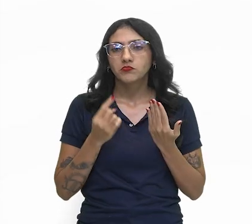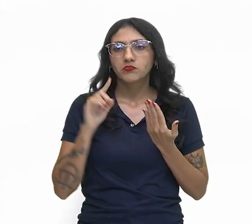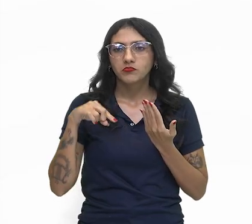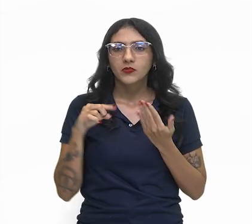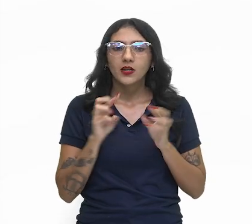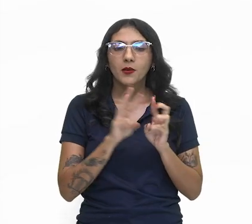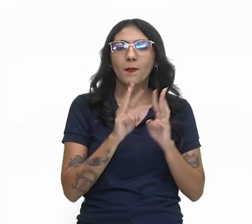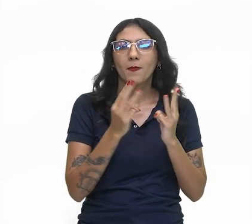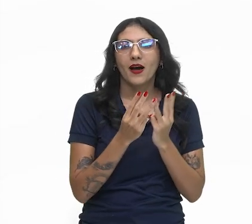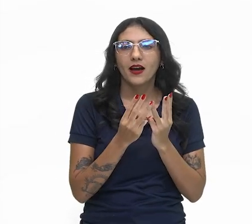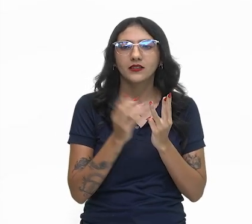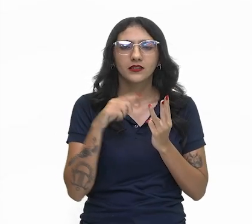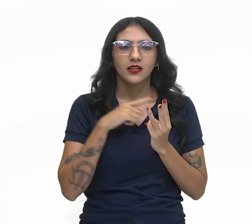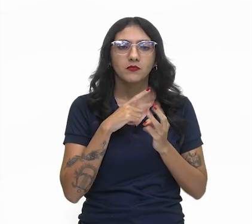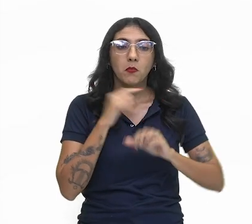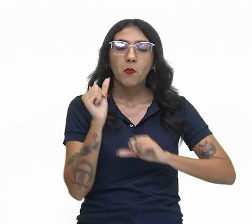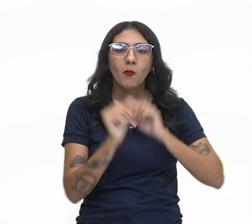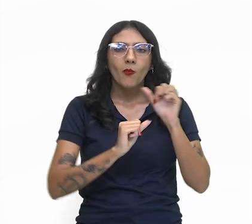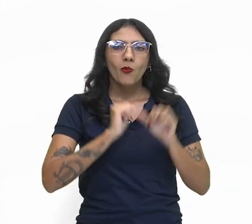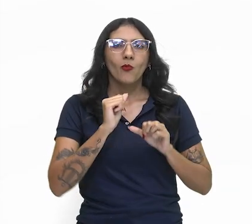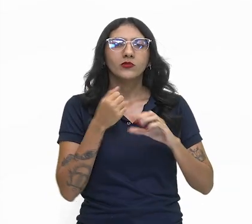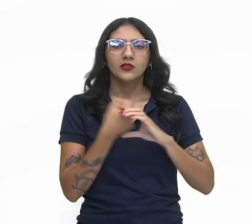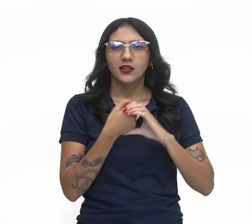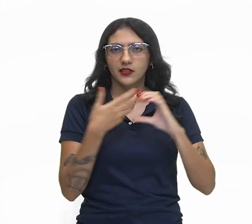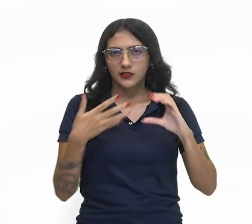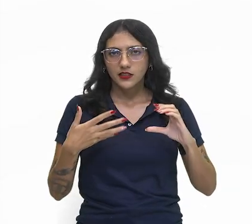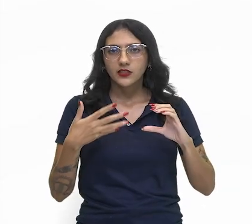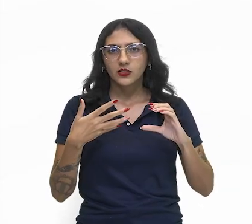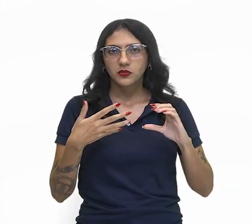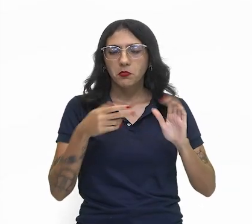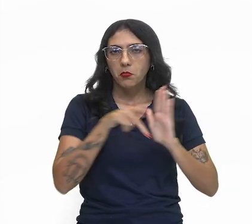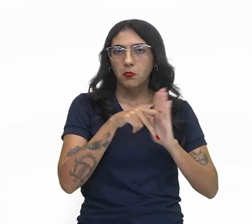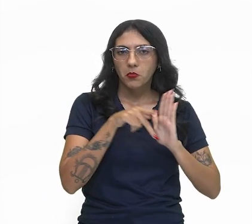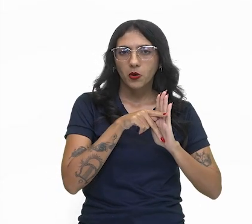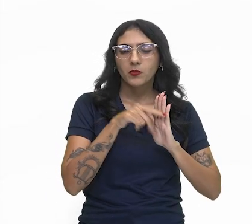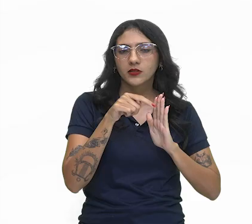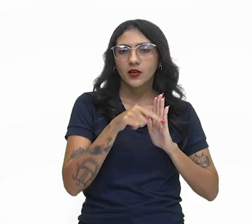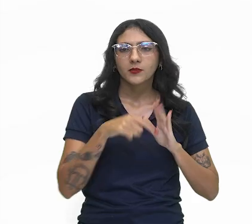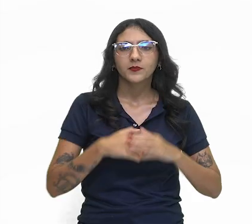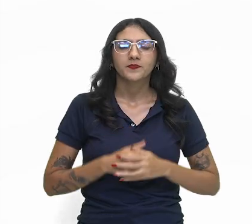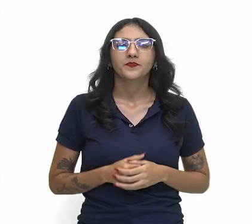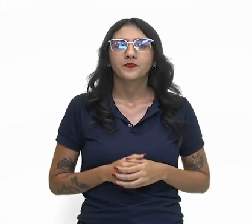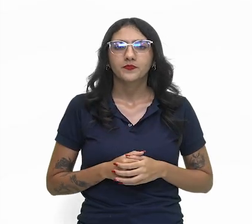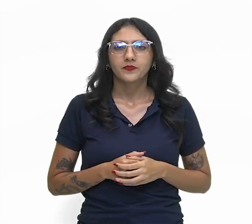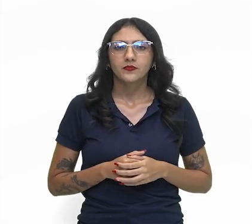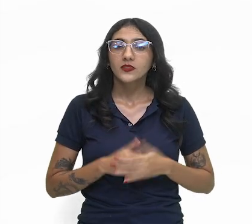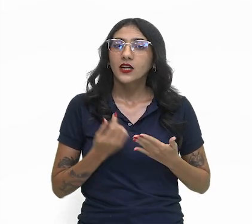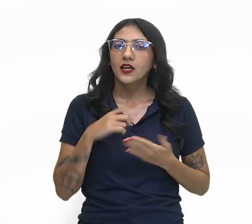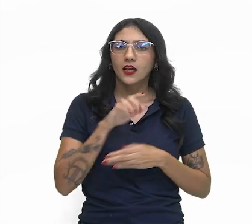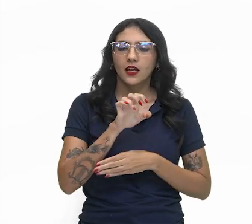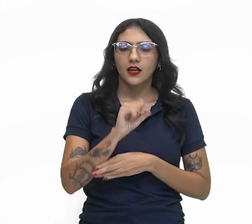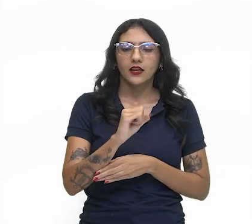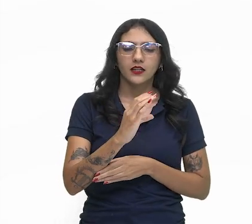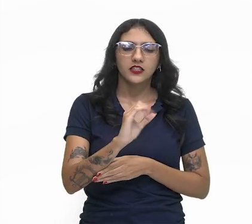corpos modificam suas características. Então, aí, na verdade, as escalas que nós vamos